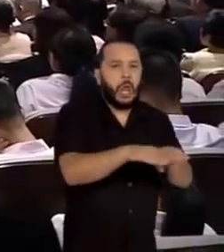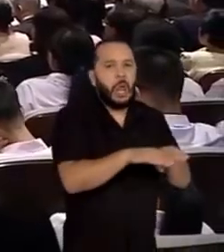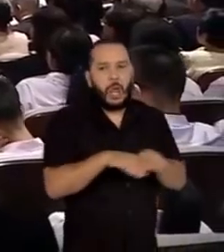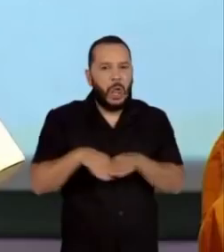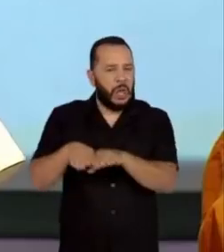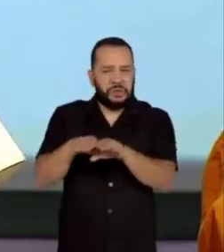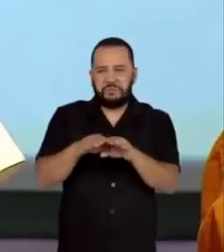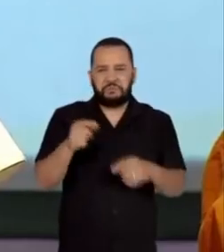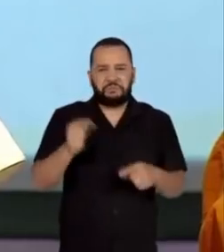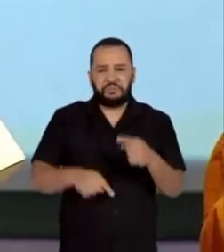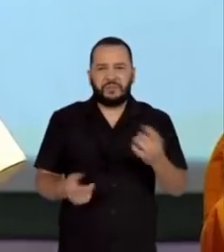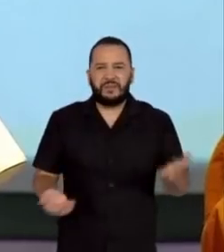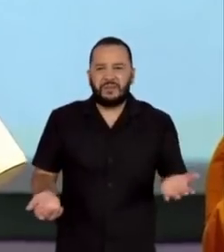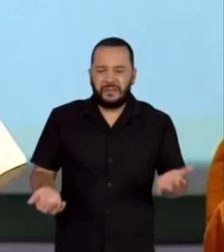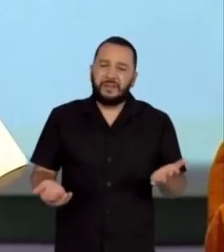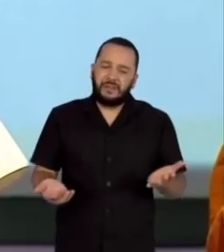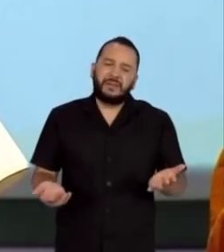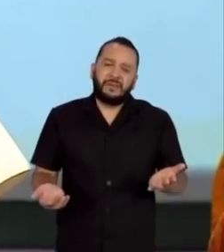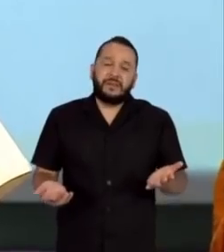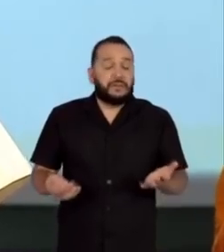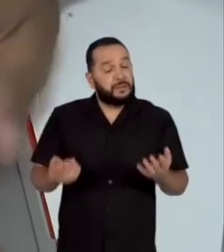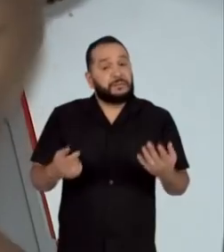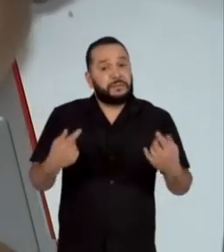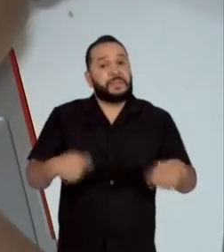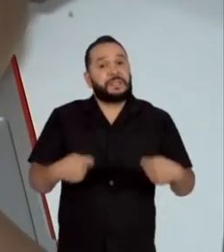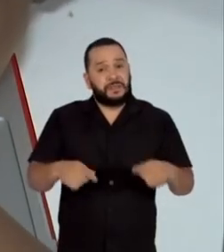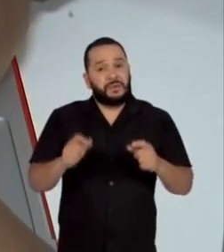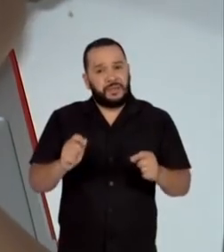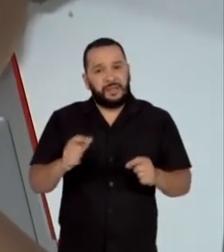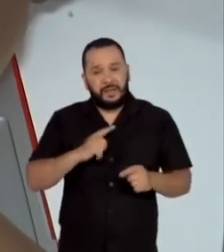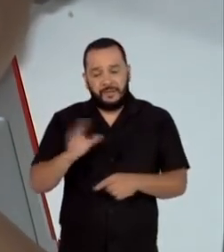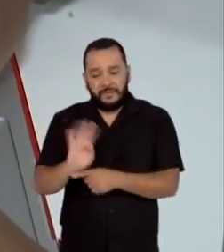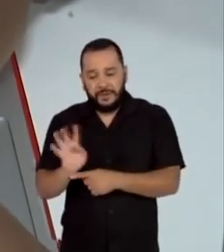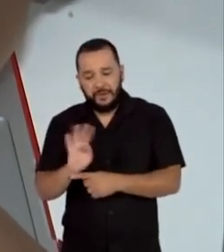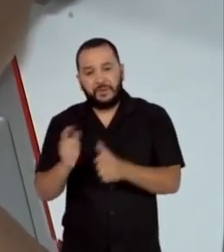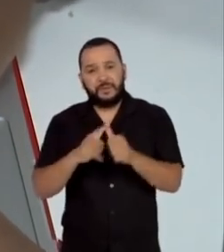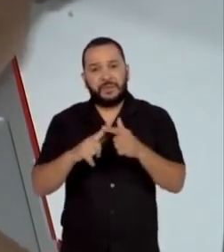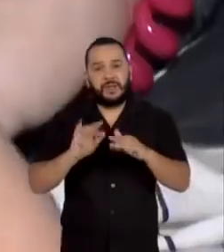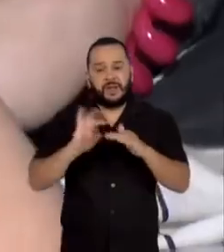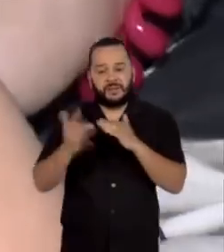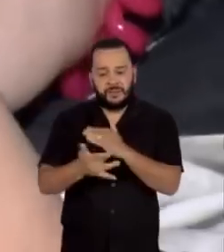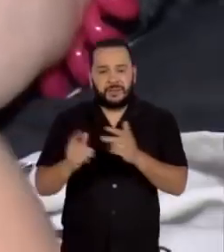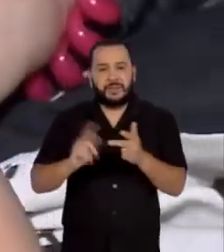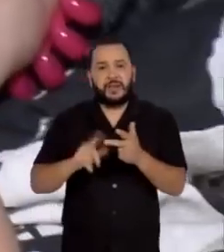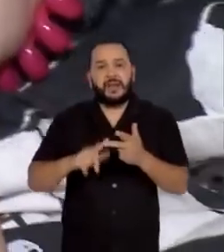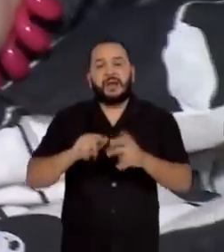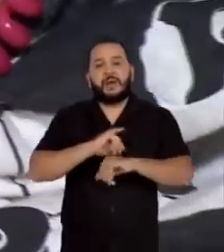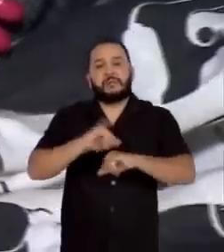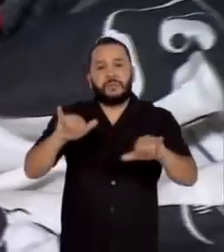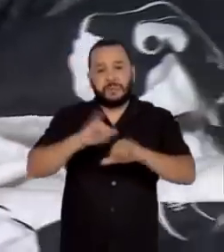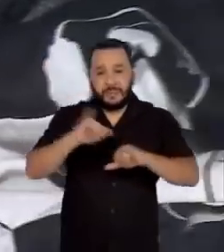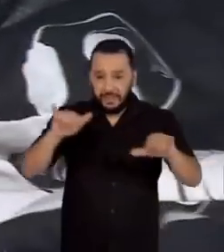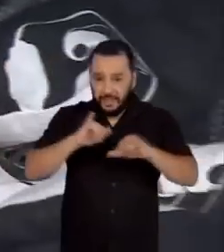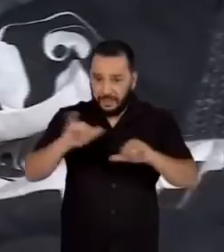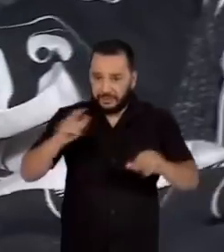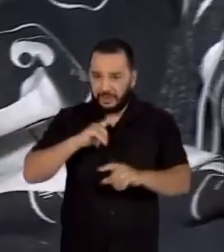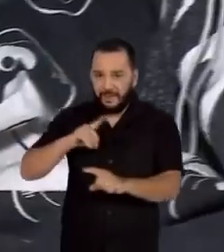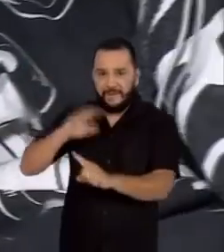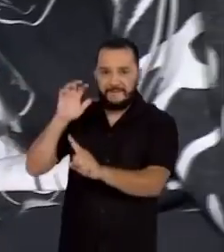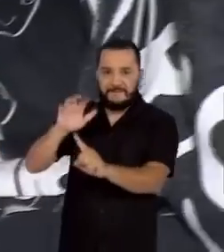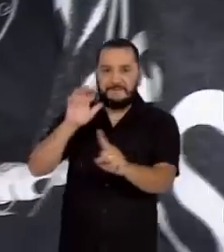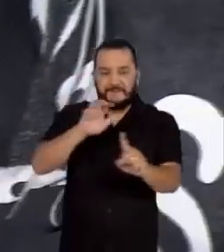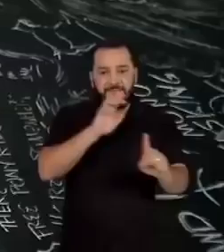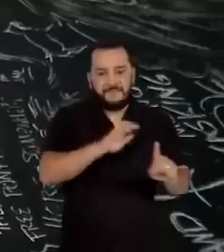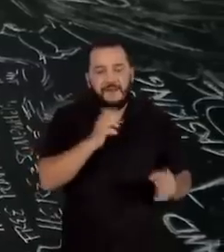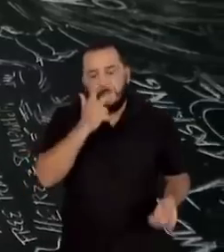Na visão do representante maior da Igreja Católica, os filmes, as redes sociais e a publicidade estariam extinguindo